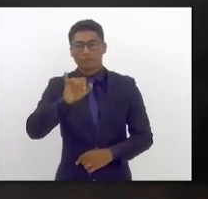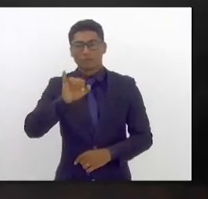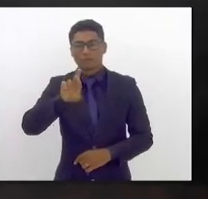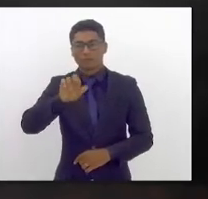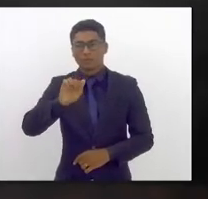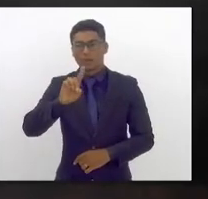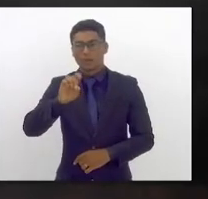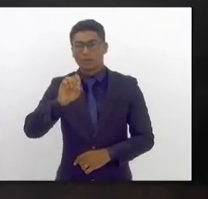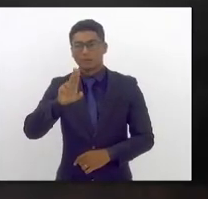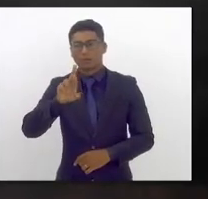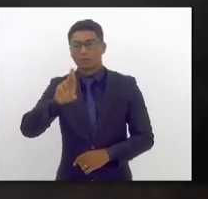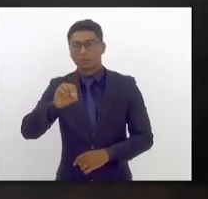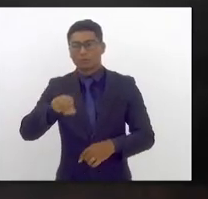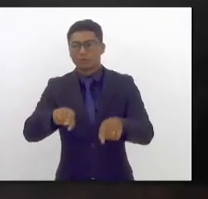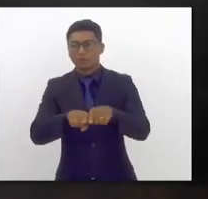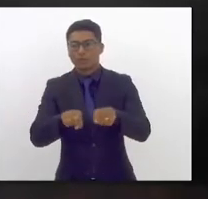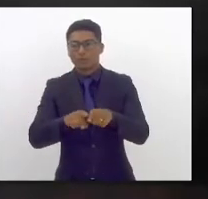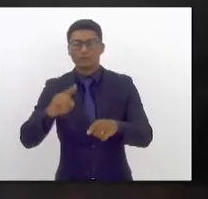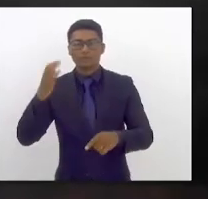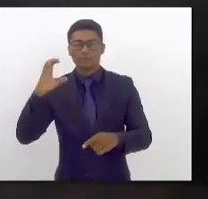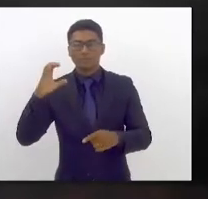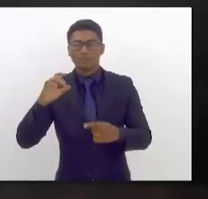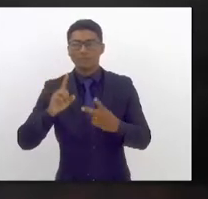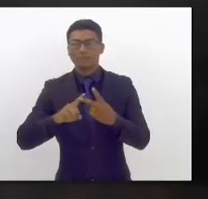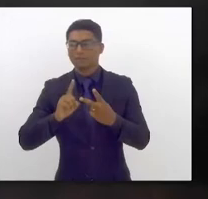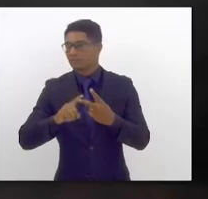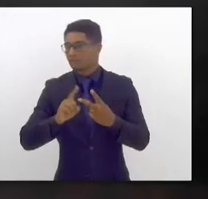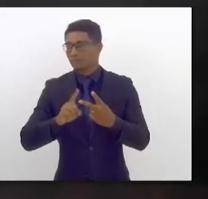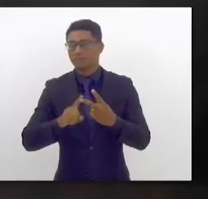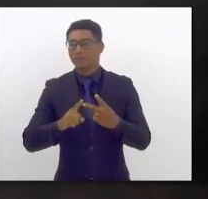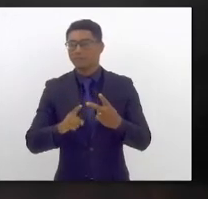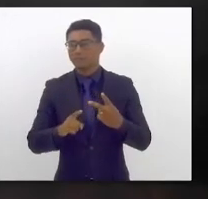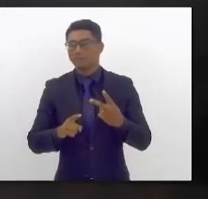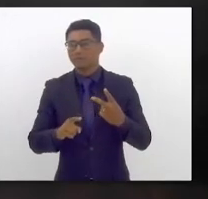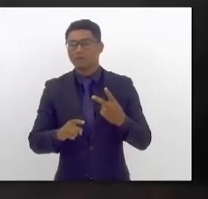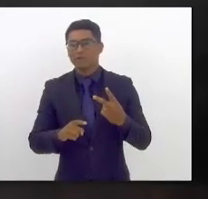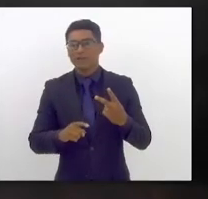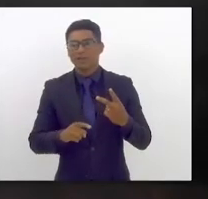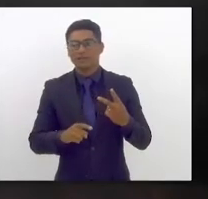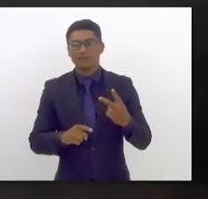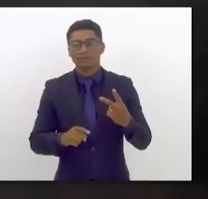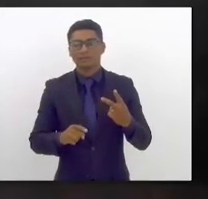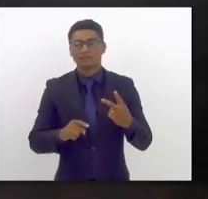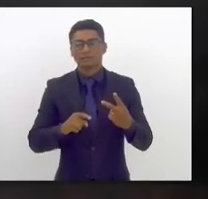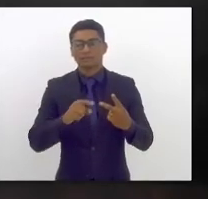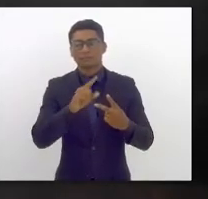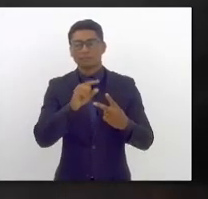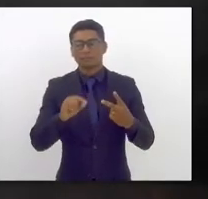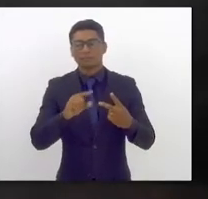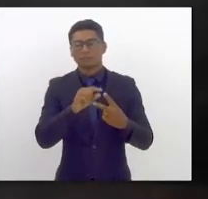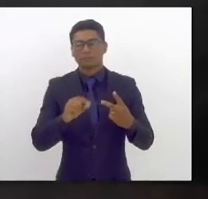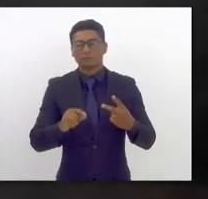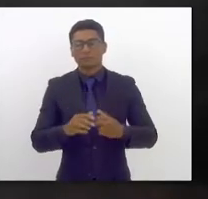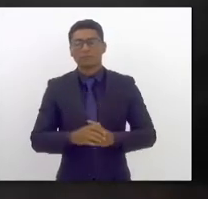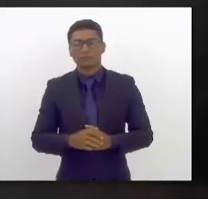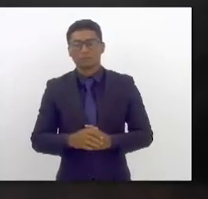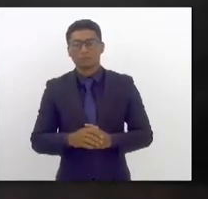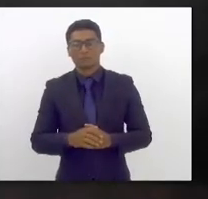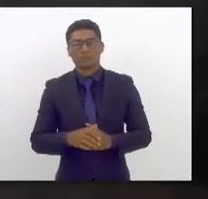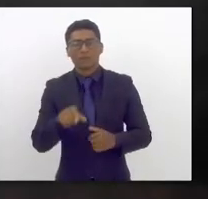e Niterói que resgata e estimula diversas expressões artísticas